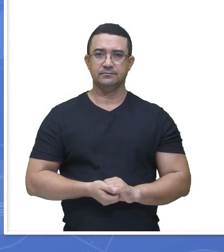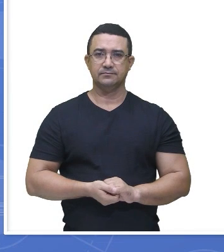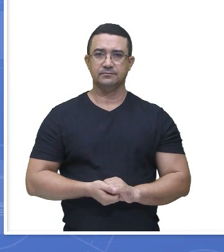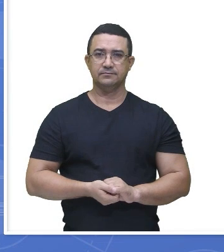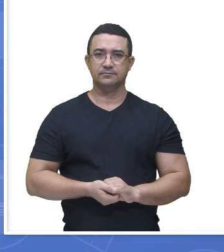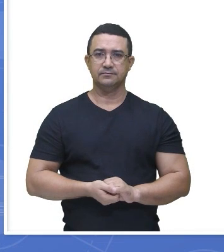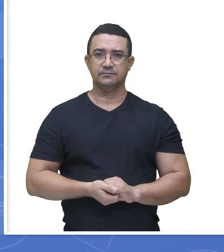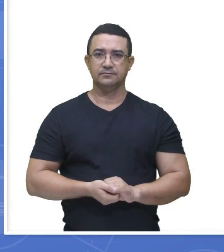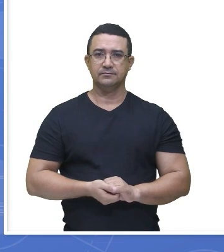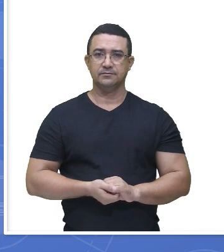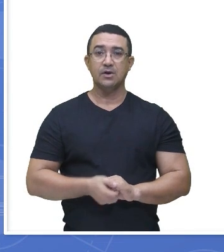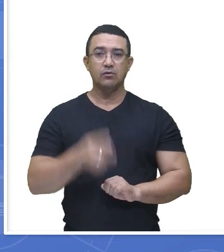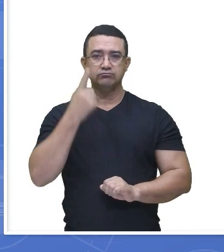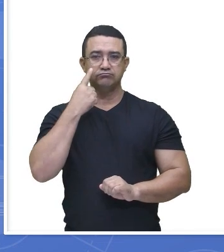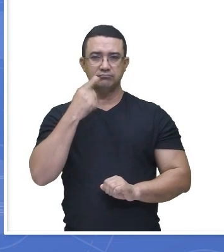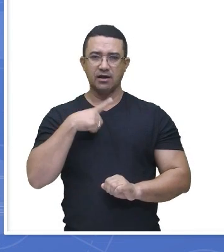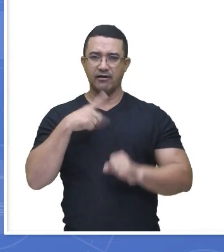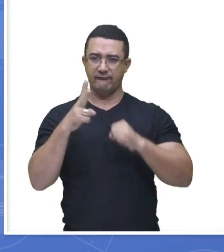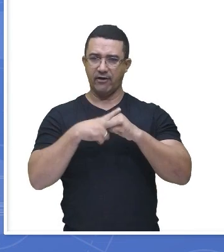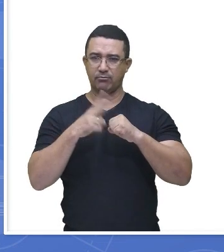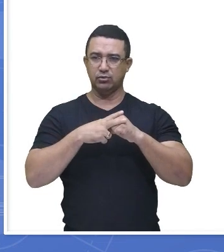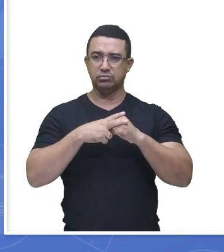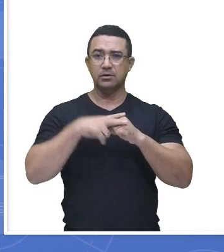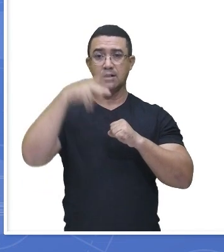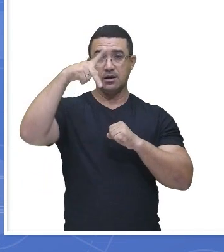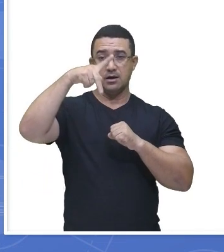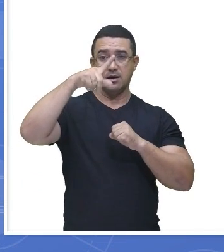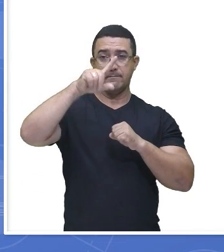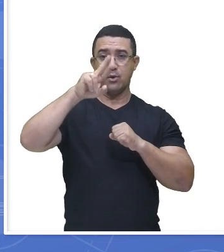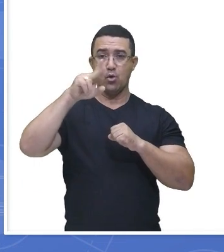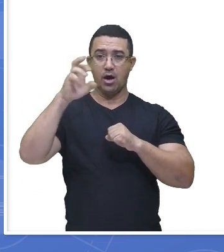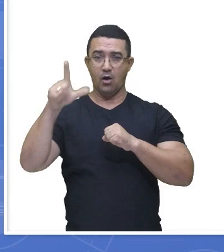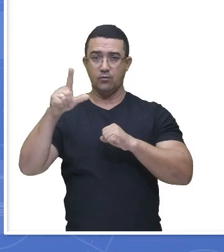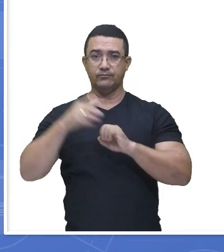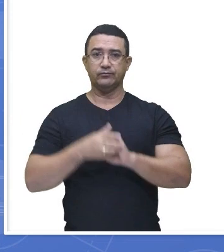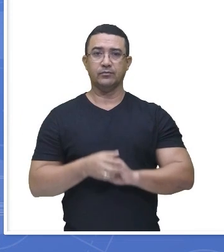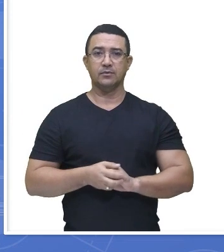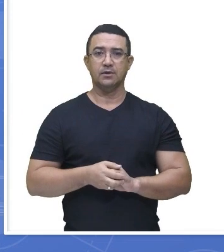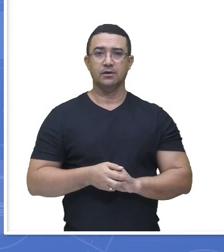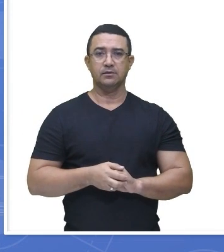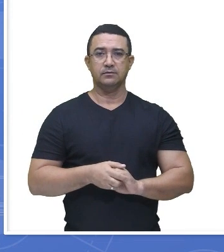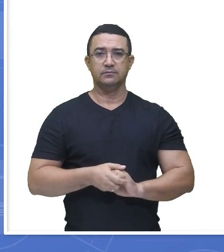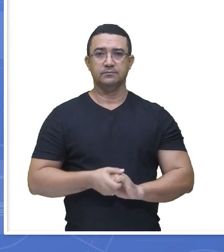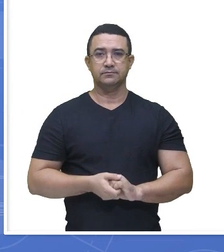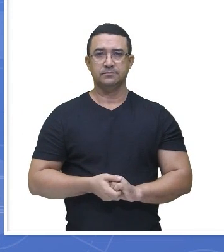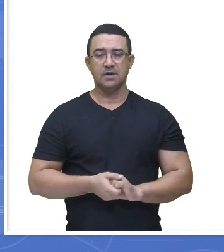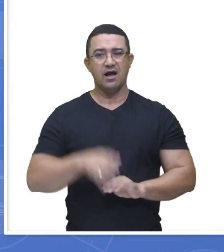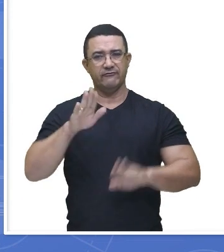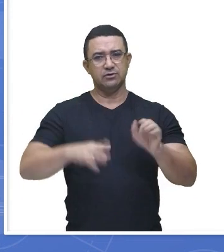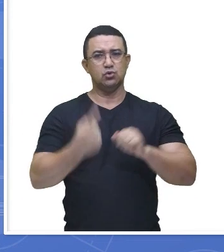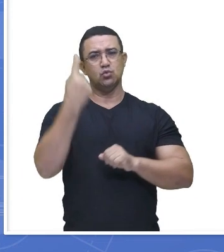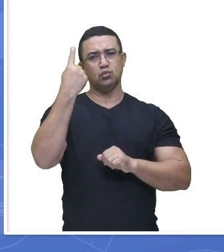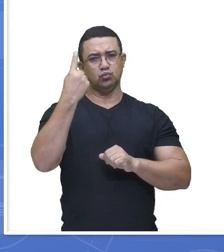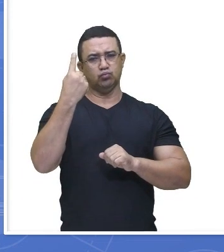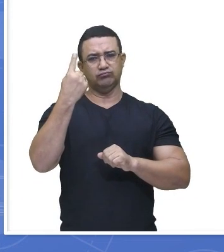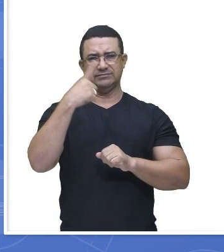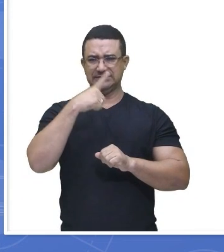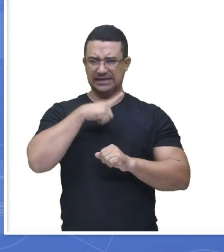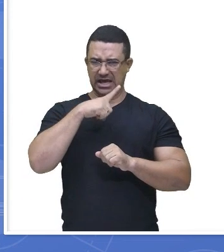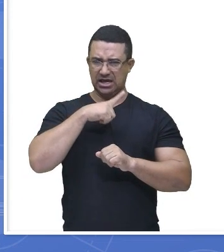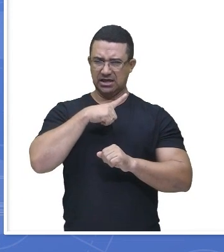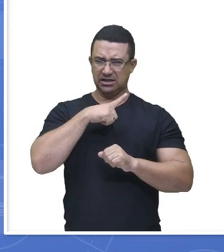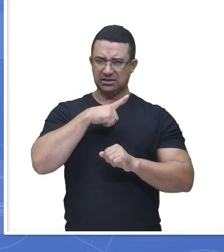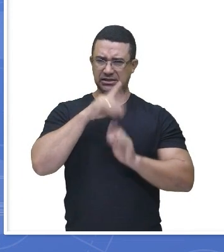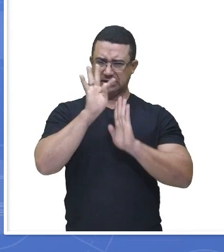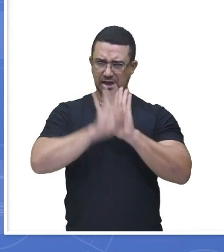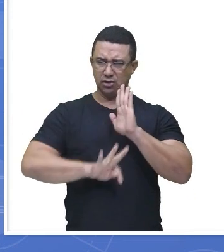temos aqui plural, olha, verbos e personagens. A vezes uno. Um texto vai ter um verbo apenas. Eu vou